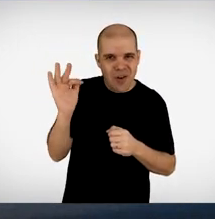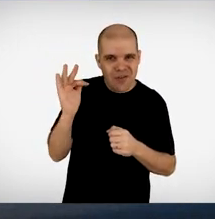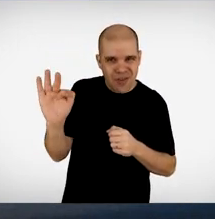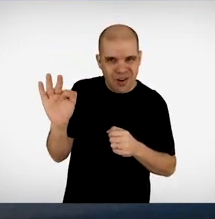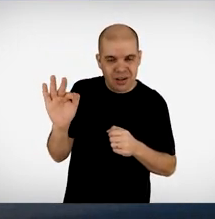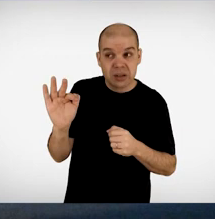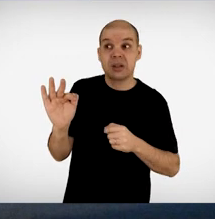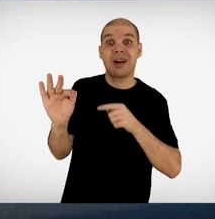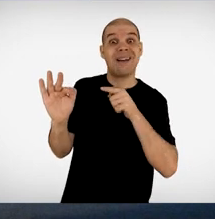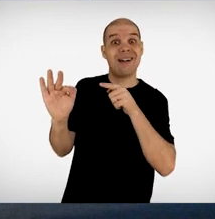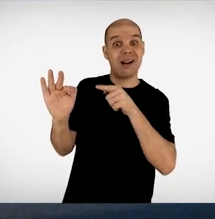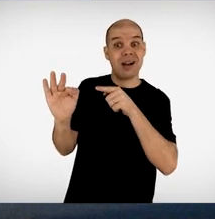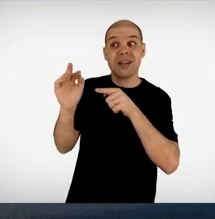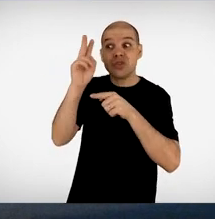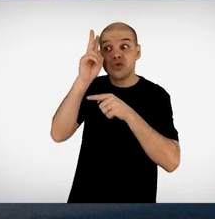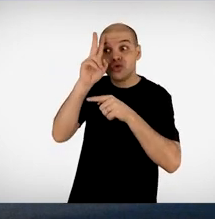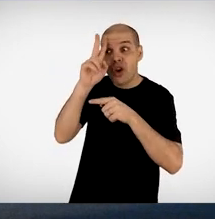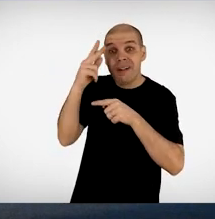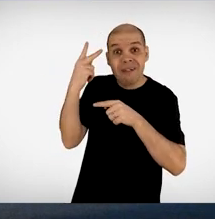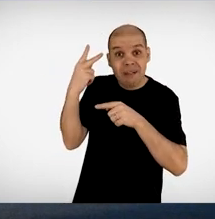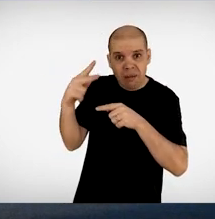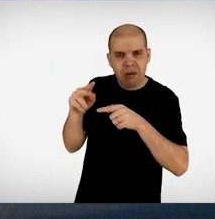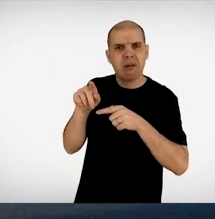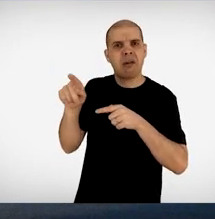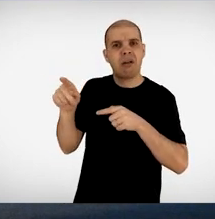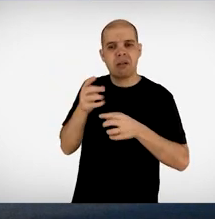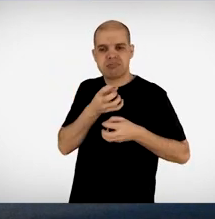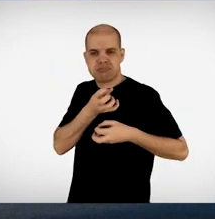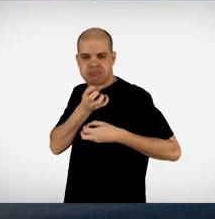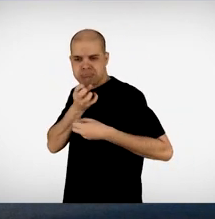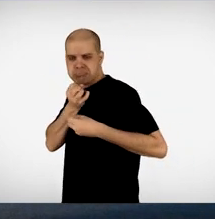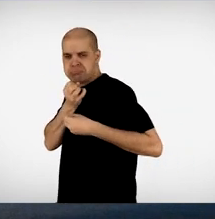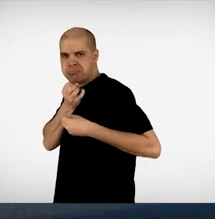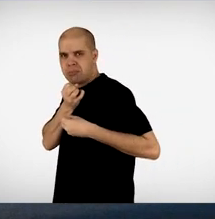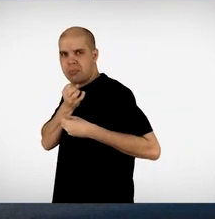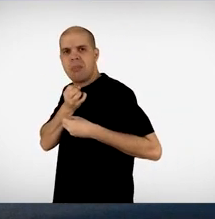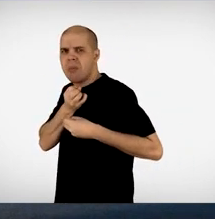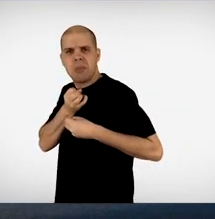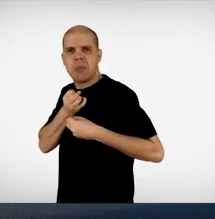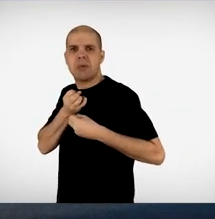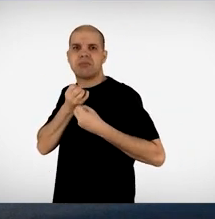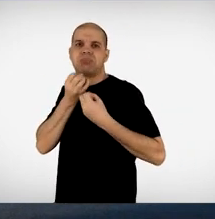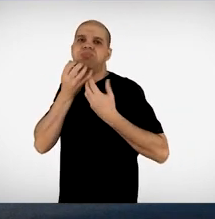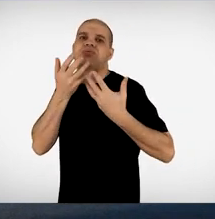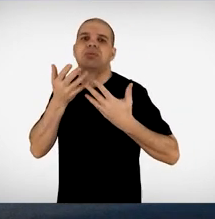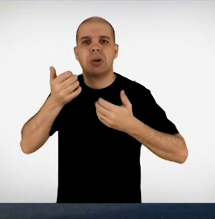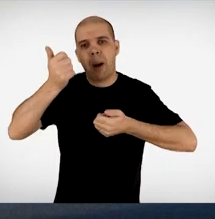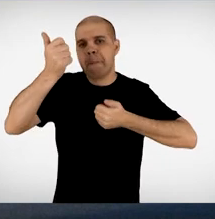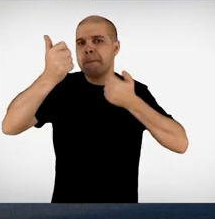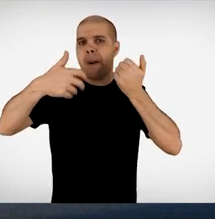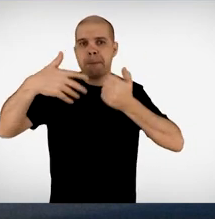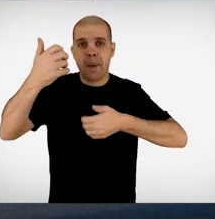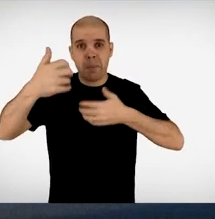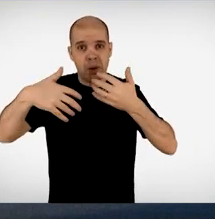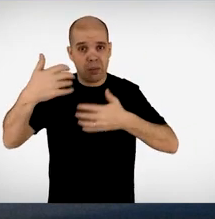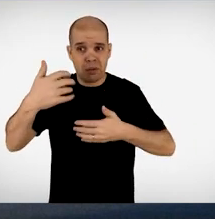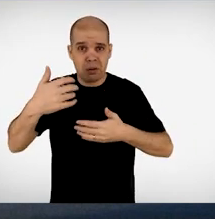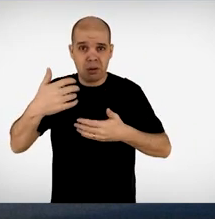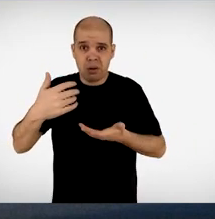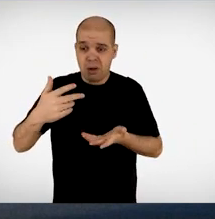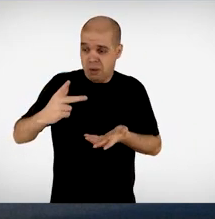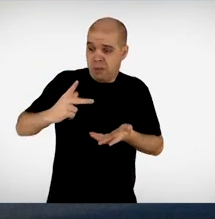histórias dele no que ele escreveu. Então, eu acho que quando a gente fala de algo profundamente pessoal, não tem como a gente